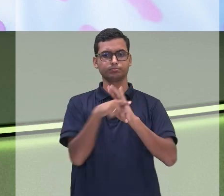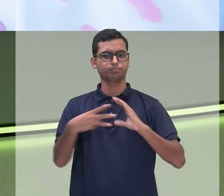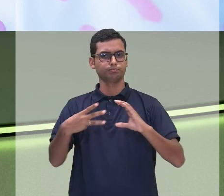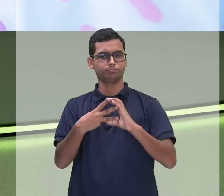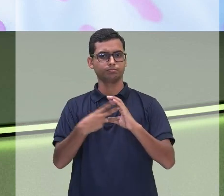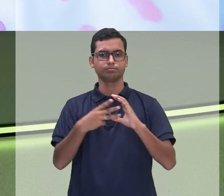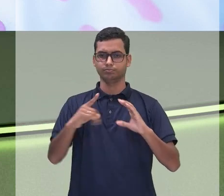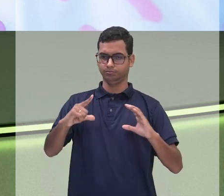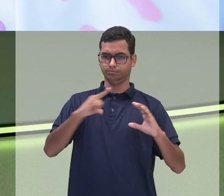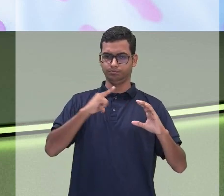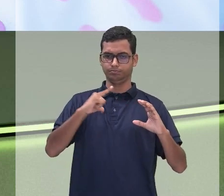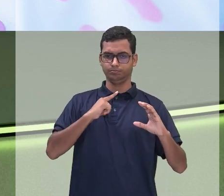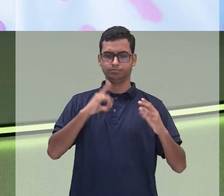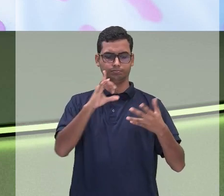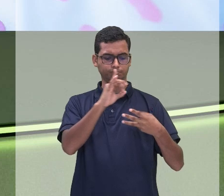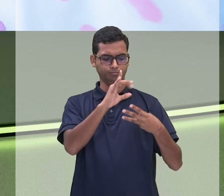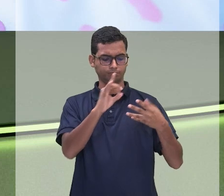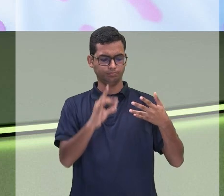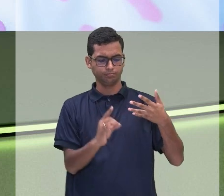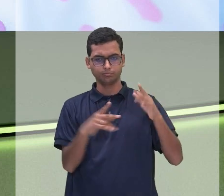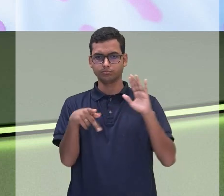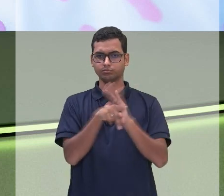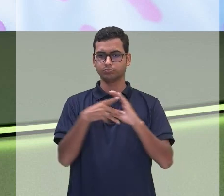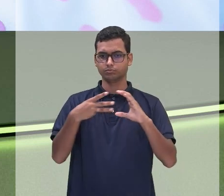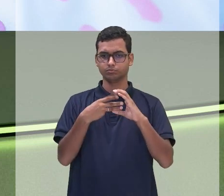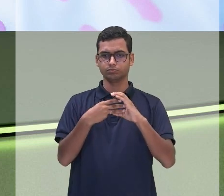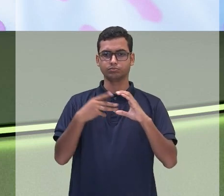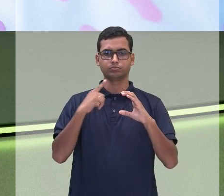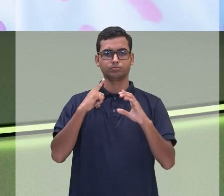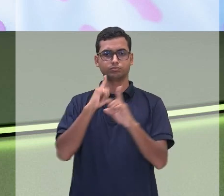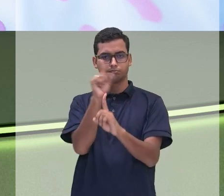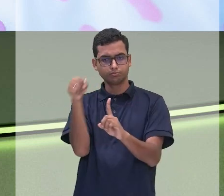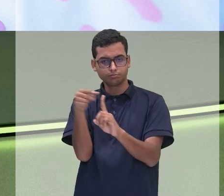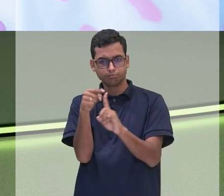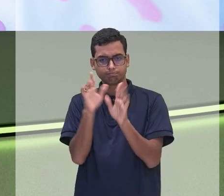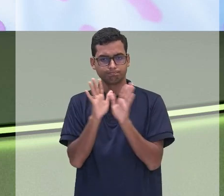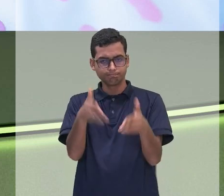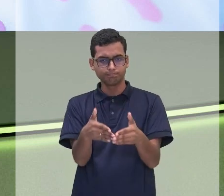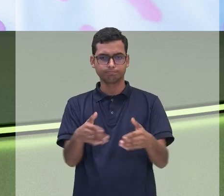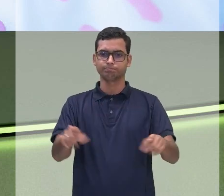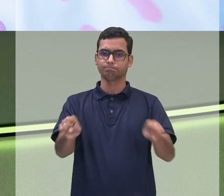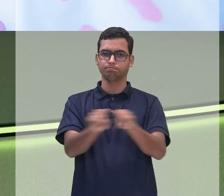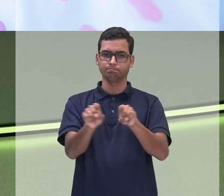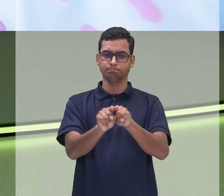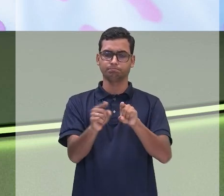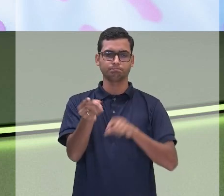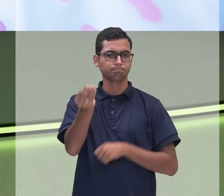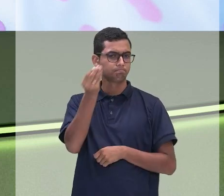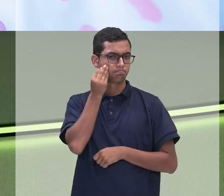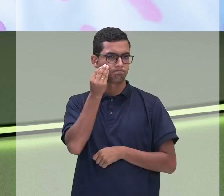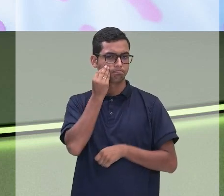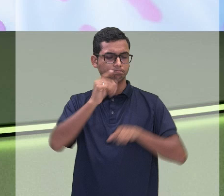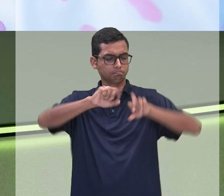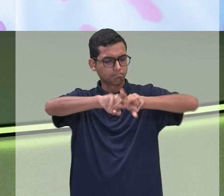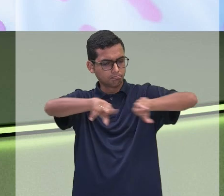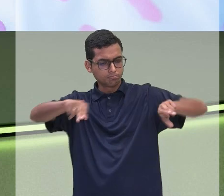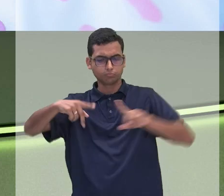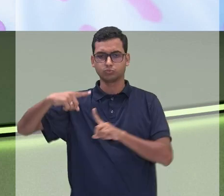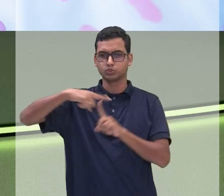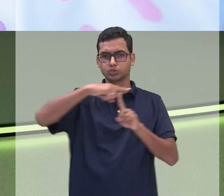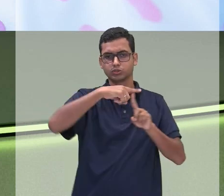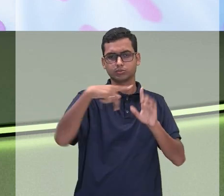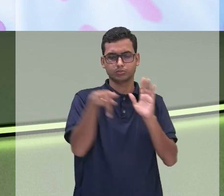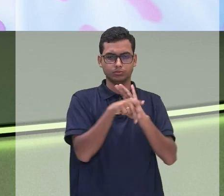e cada célula vai ter uma função específica. Então a gente vai observar que como existem diferentes tipos de